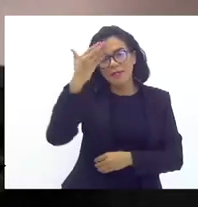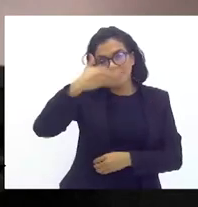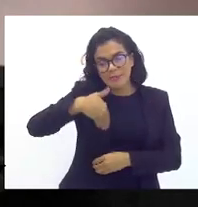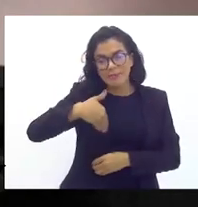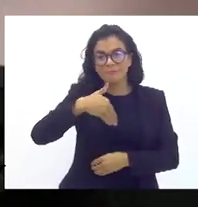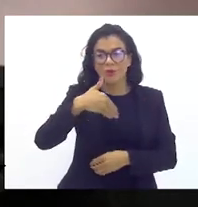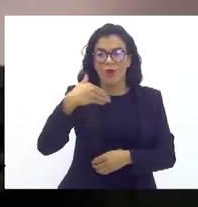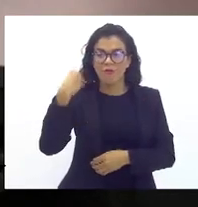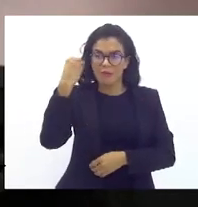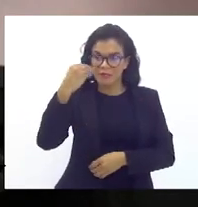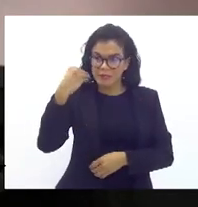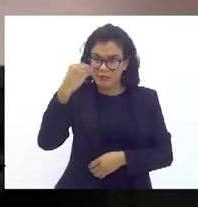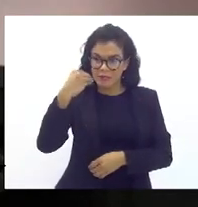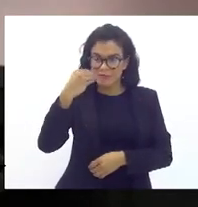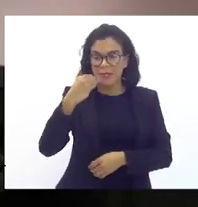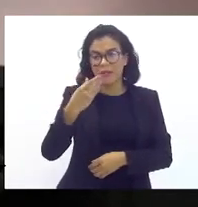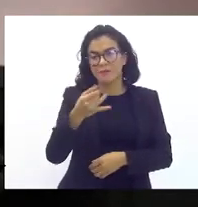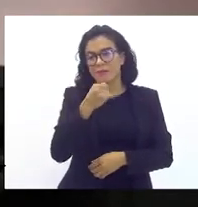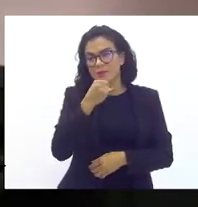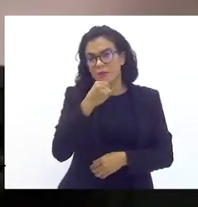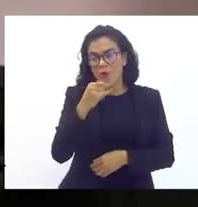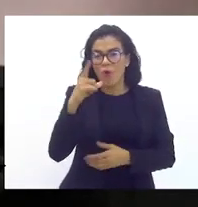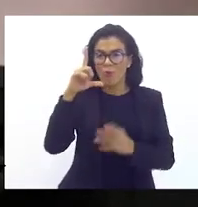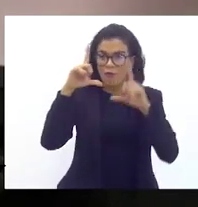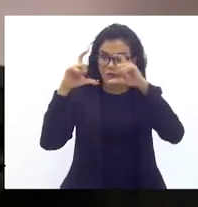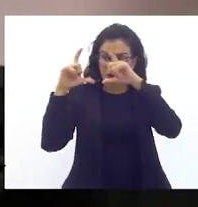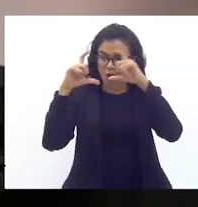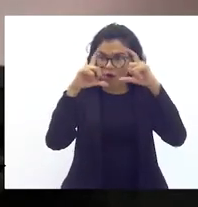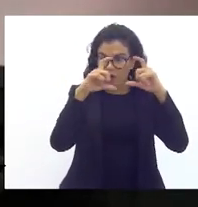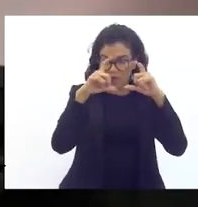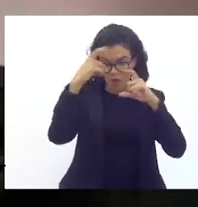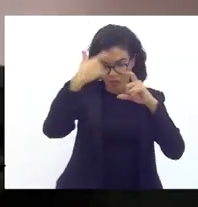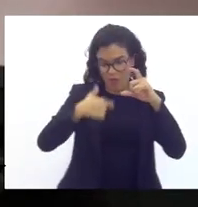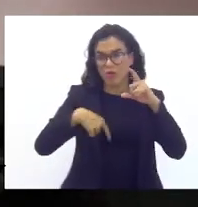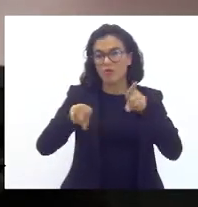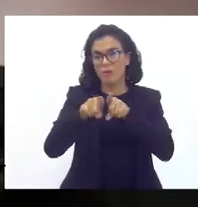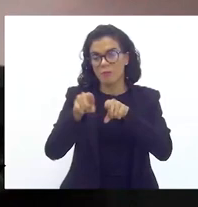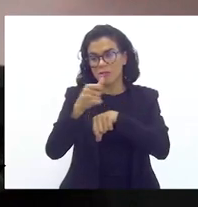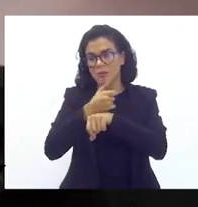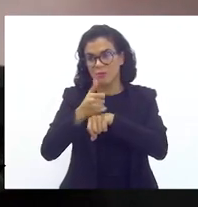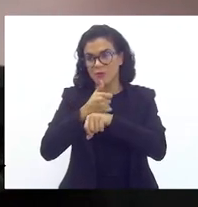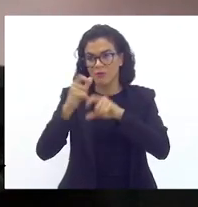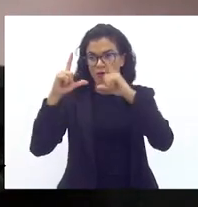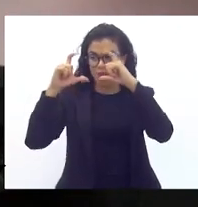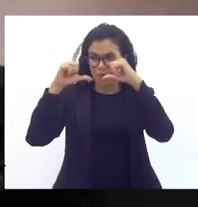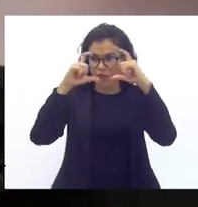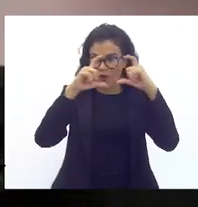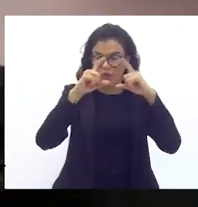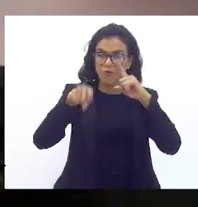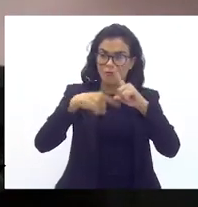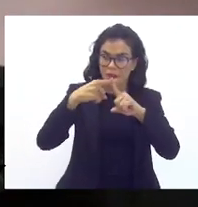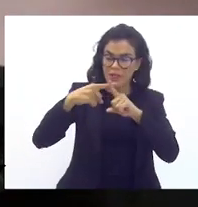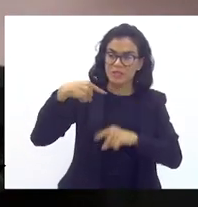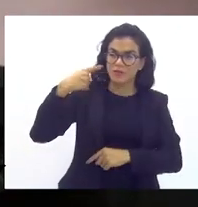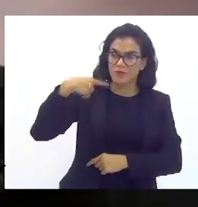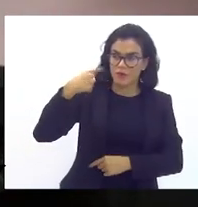técnicas principalmente a foto eu sou fotógrafo também além de ser também advogado